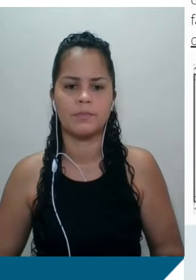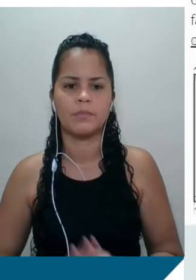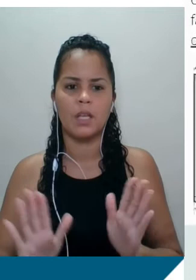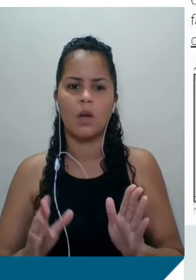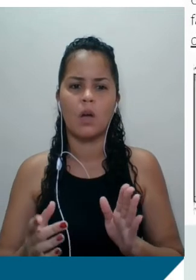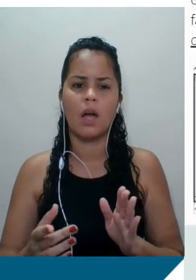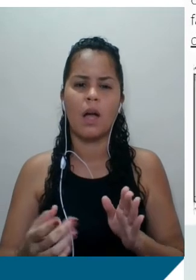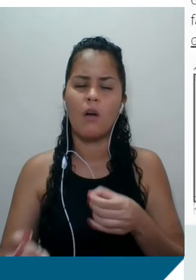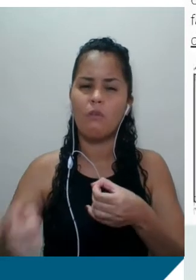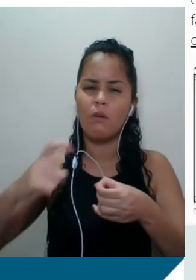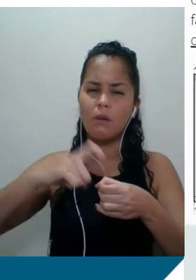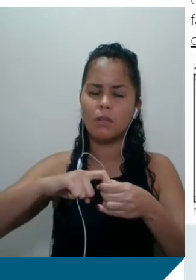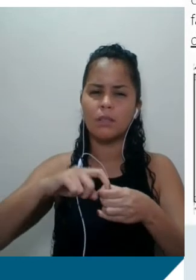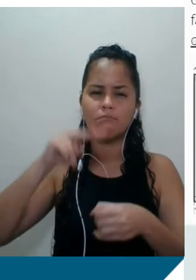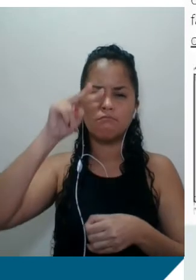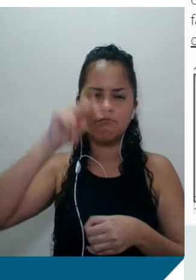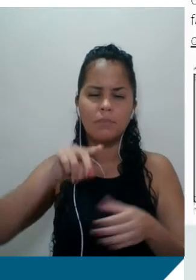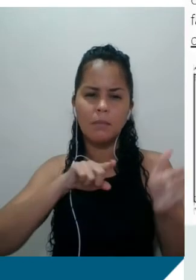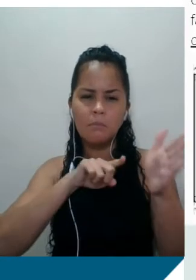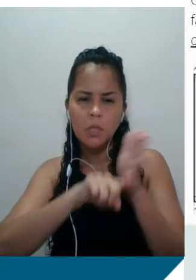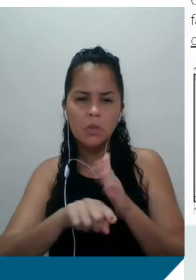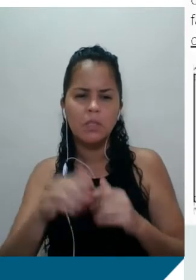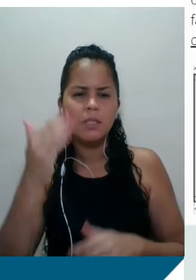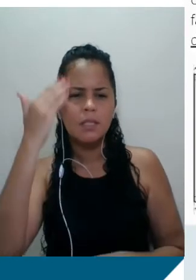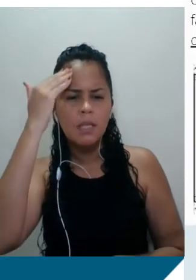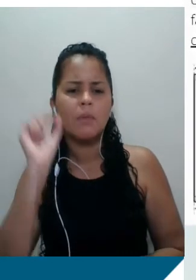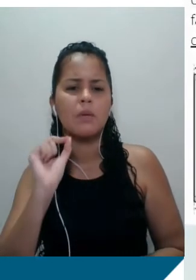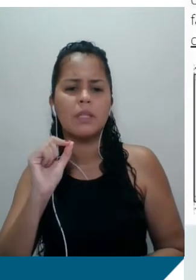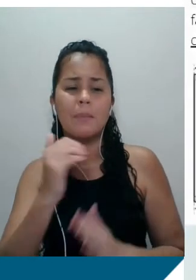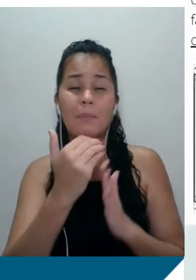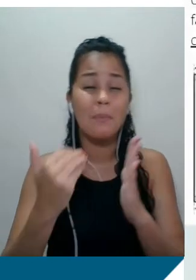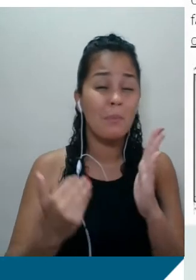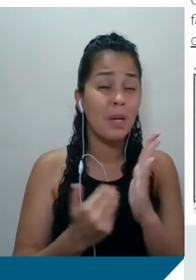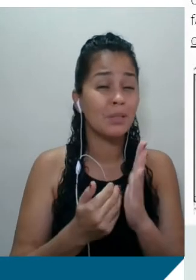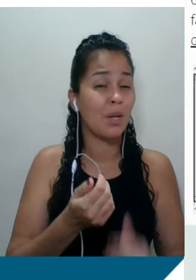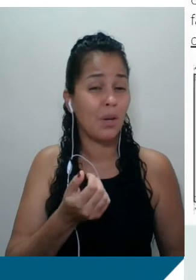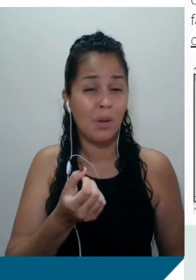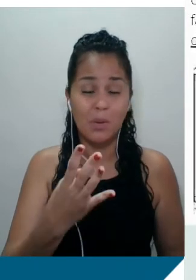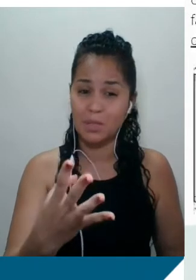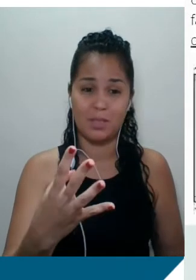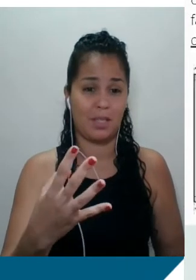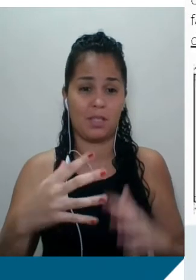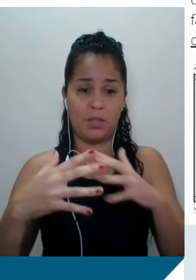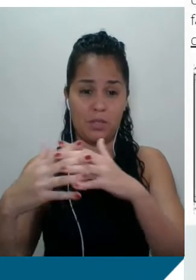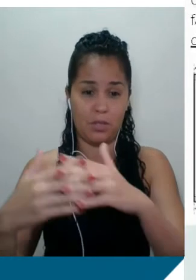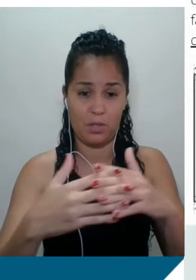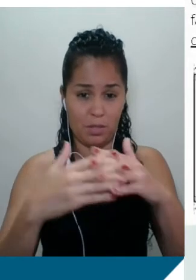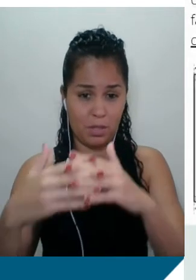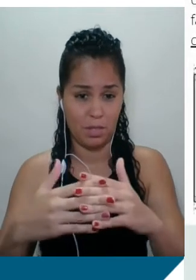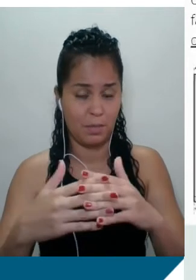aí, voltamos à pergunta. Ele quer saber a menor quantidade de caminhões utilizando suas capacidades máximas, ou